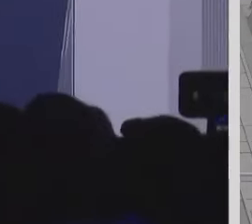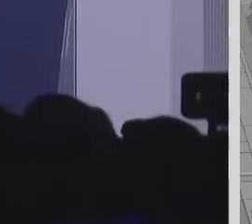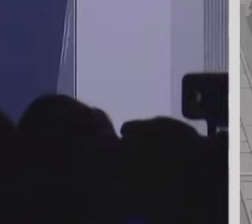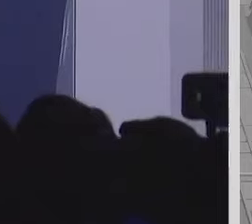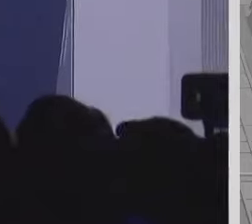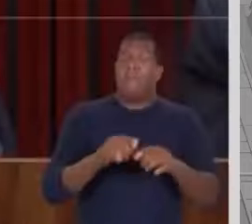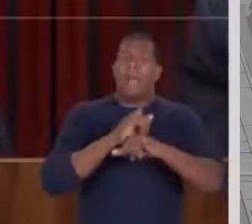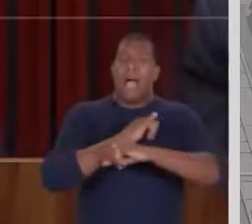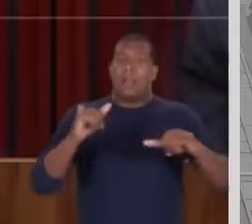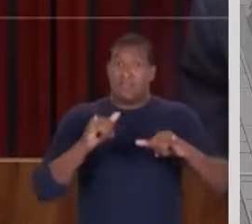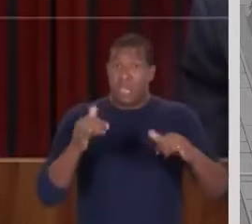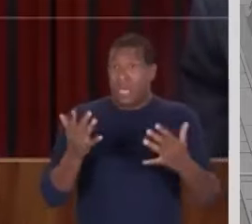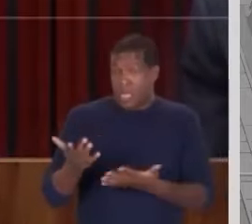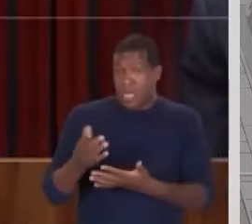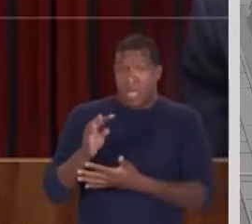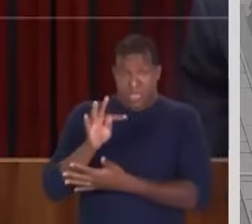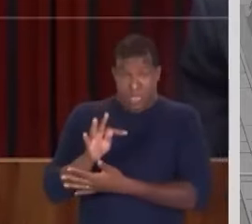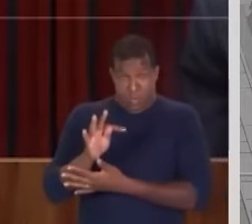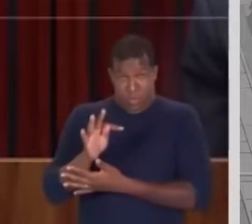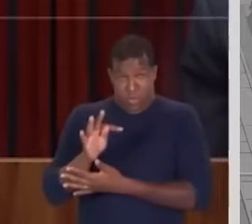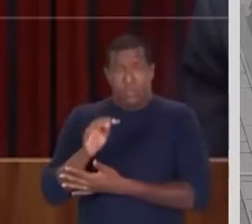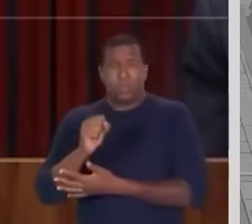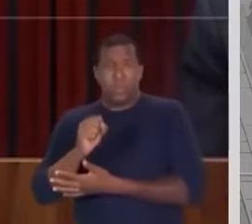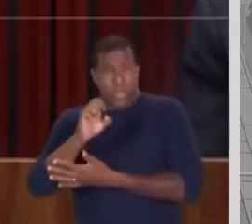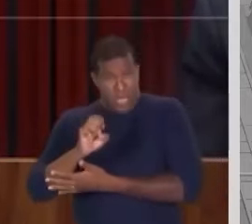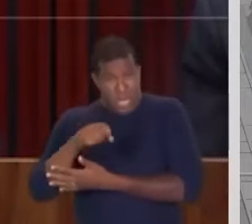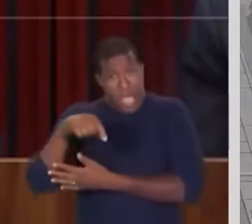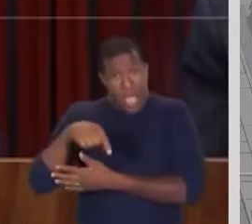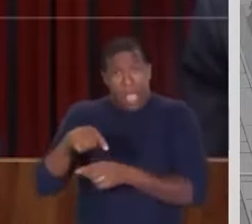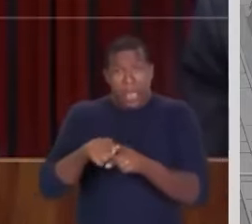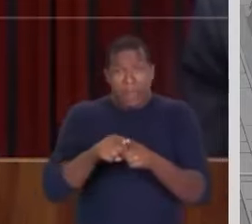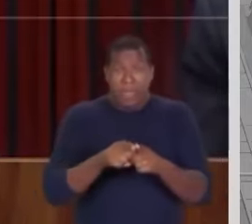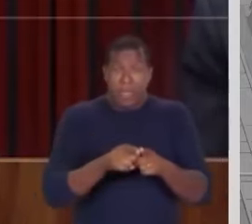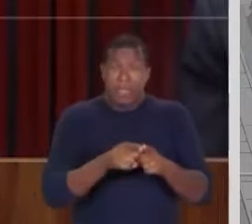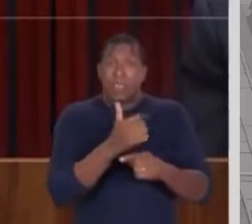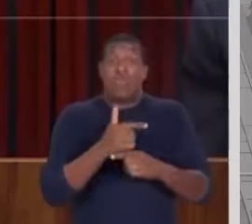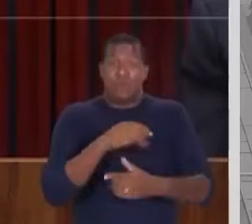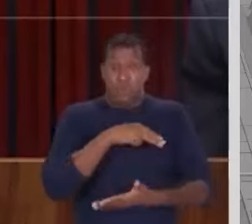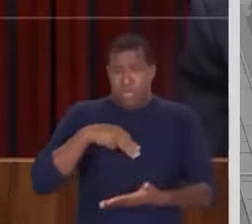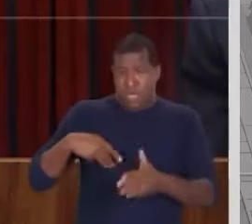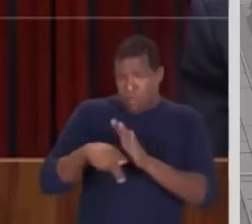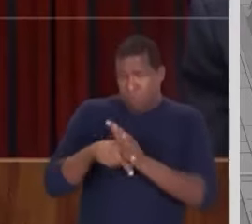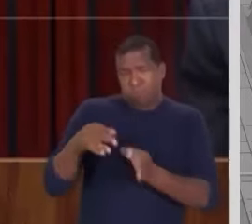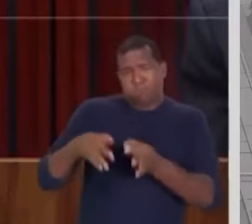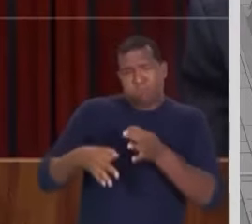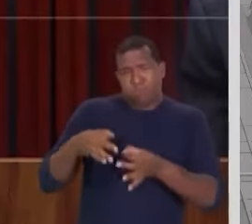ressuscitar agora. Vai. E é bom que venha a debate, que os deputados debatam com serenidade esse tema,